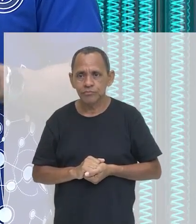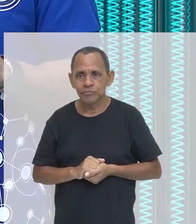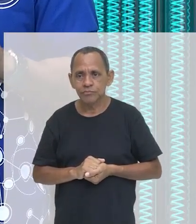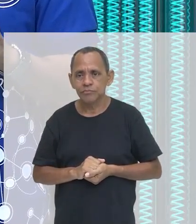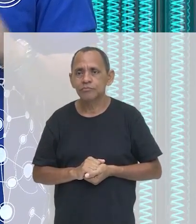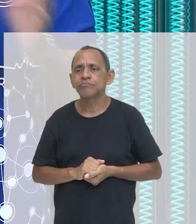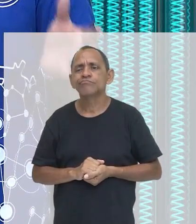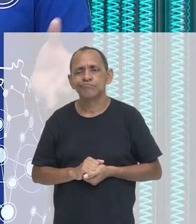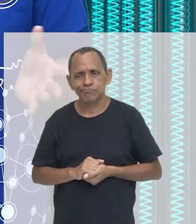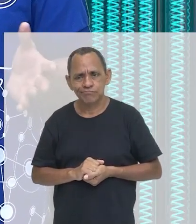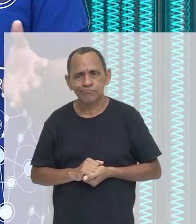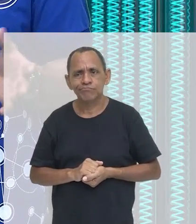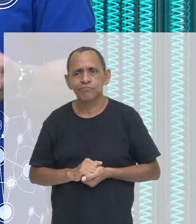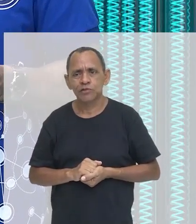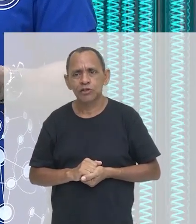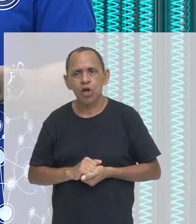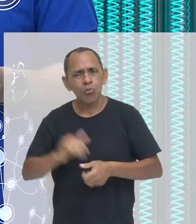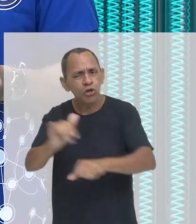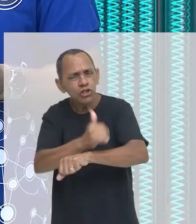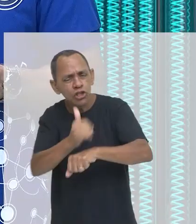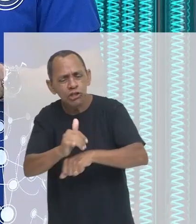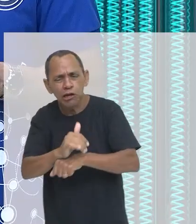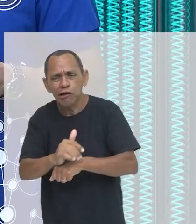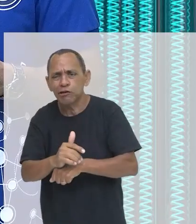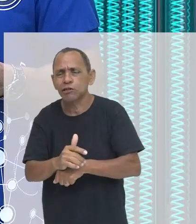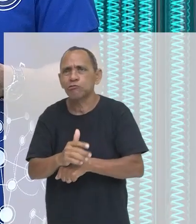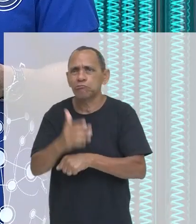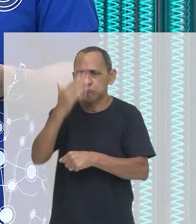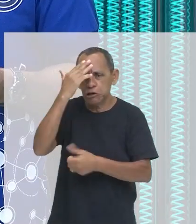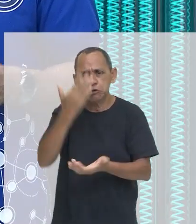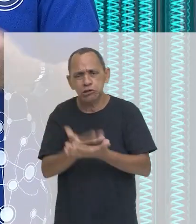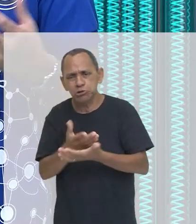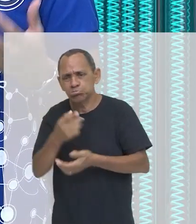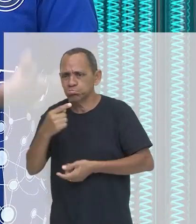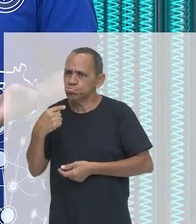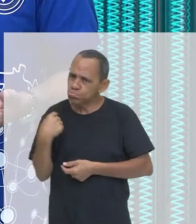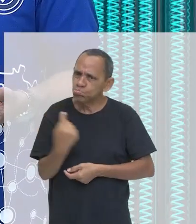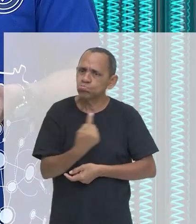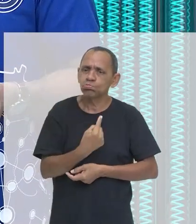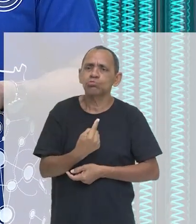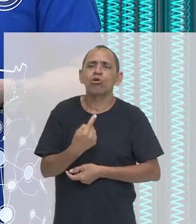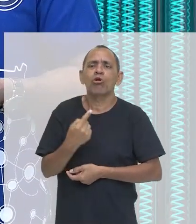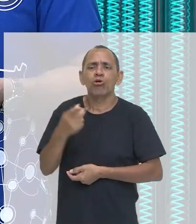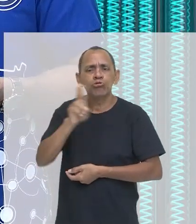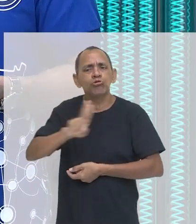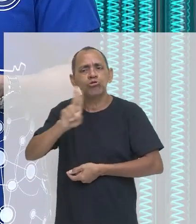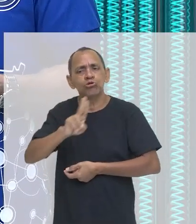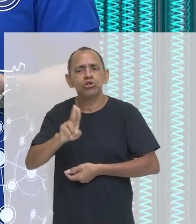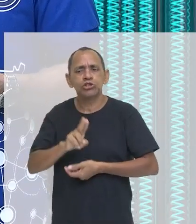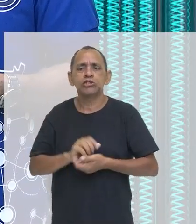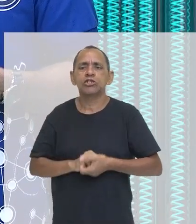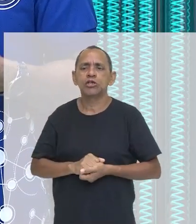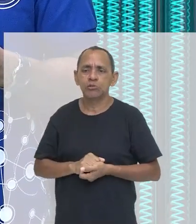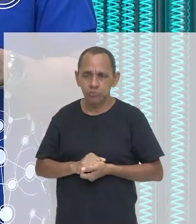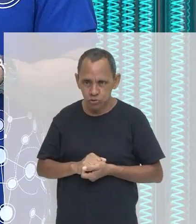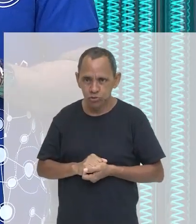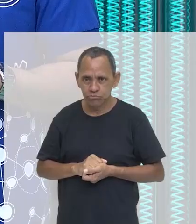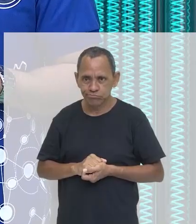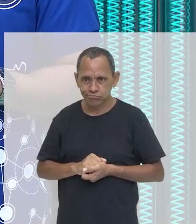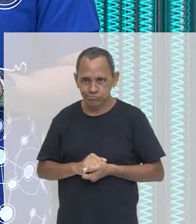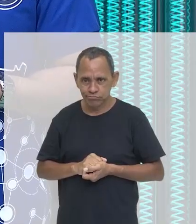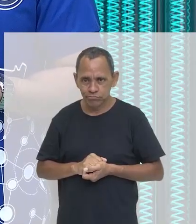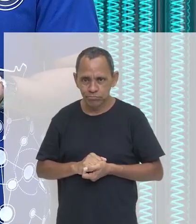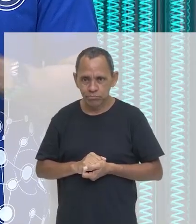é um recurso que nós talvez não utilizemos tanto, mostrar nossa cultura através de filmes. Isso não quer dizer que não sejam feitos, pequenas